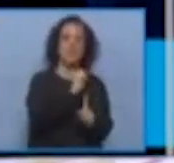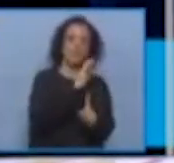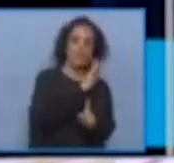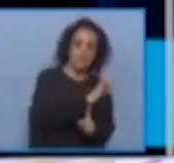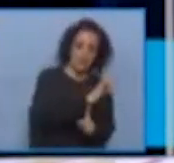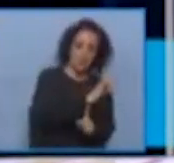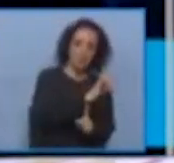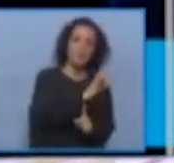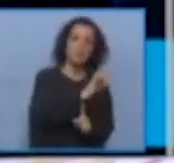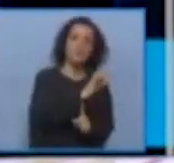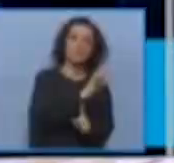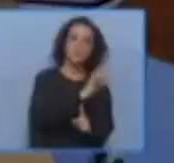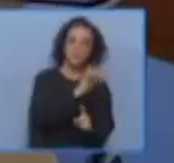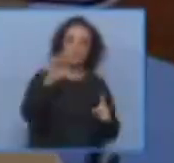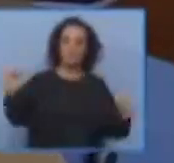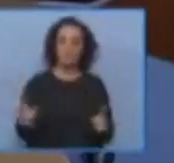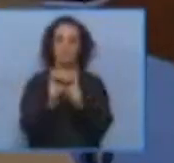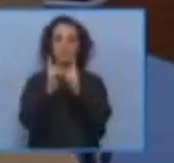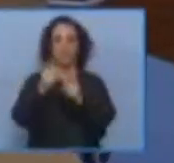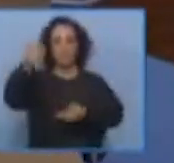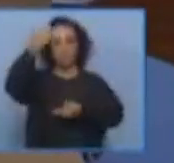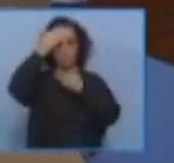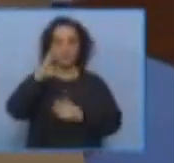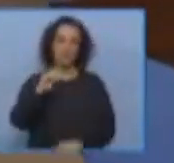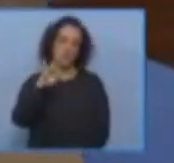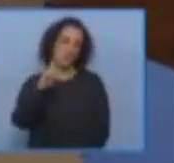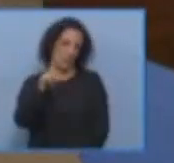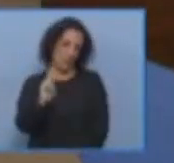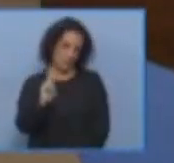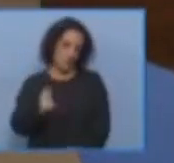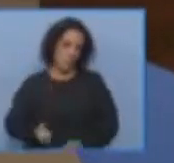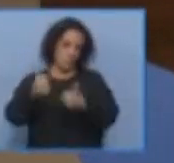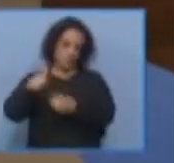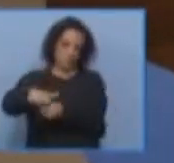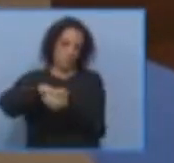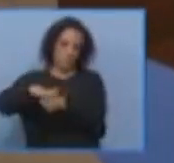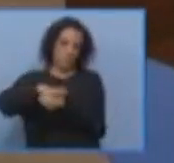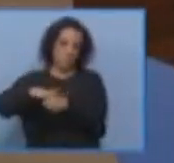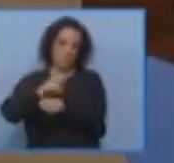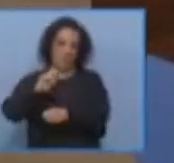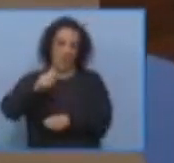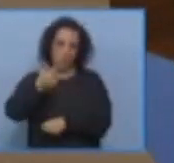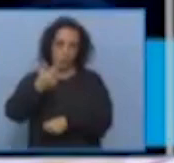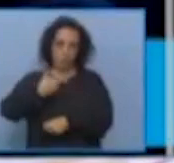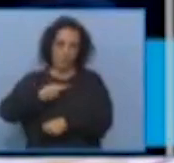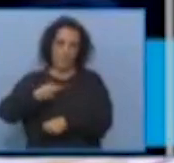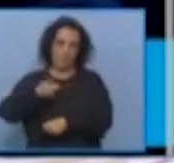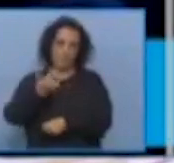com o Sheikh do Abu Dhabi. Portanto, deixa-me